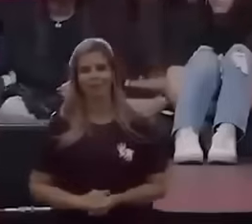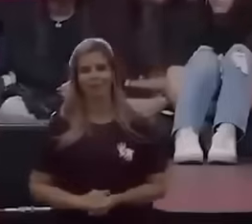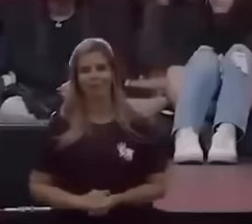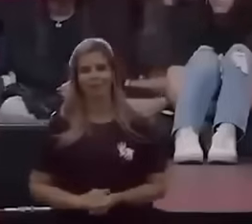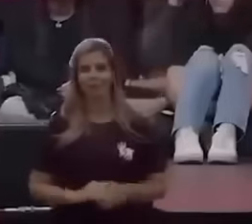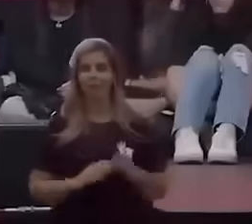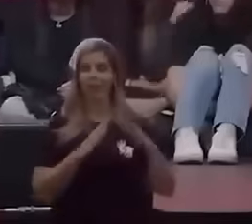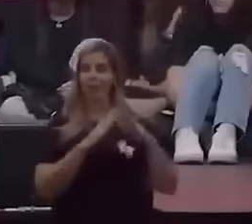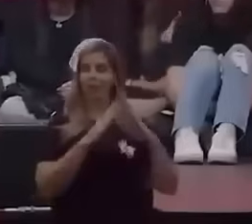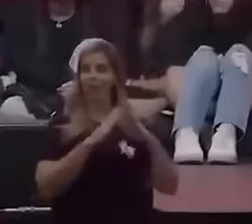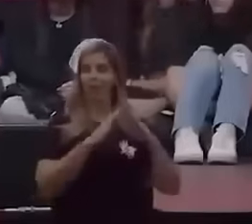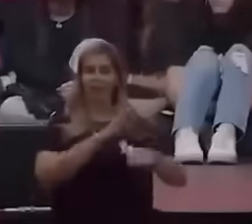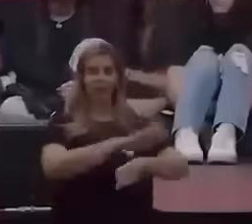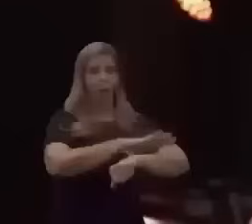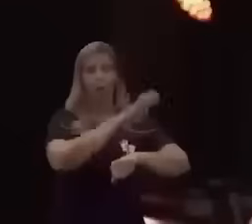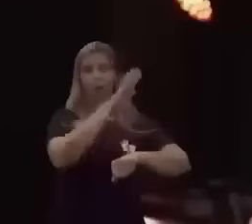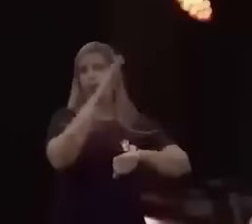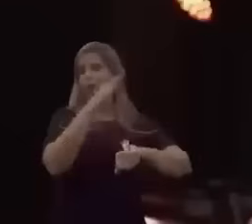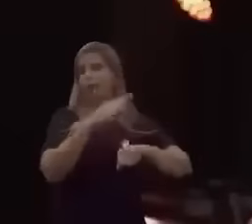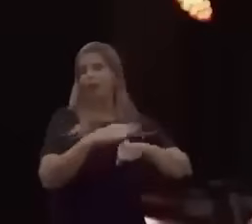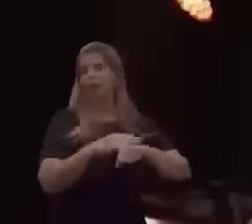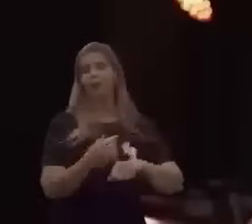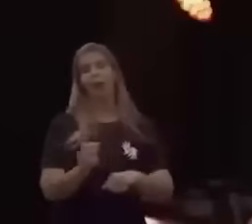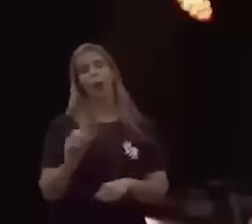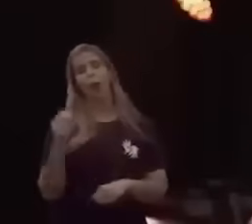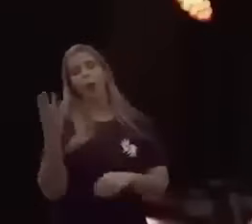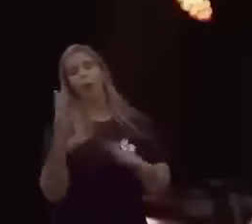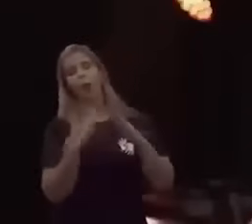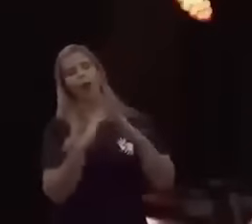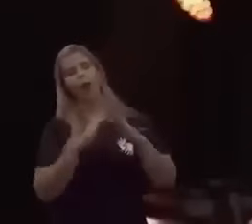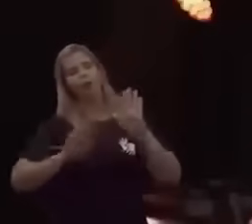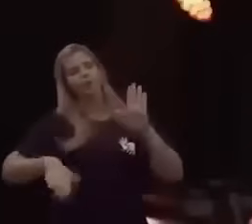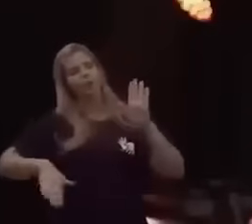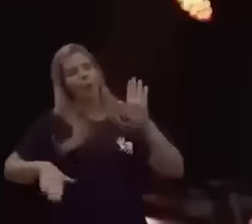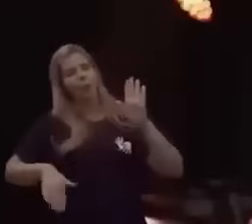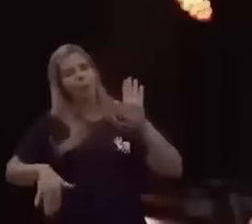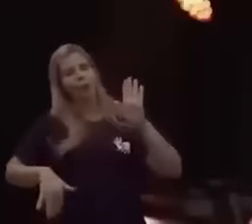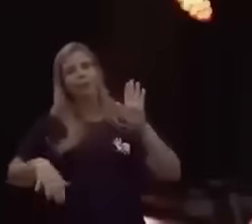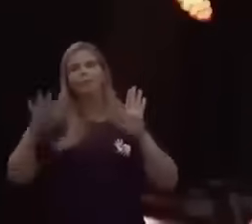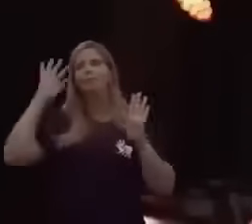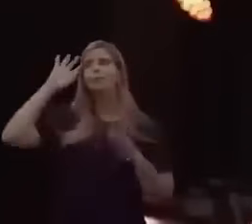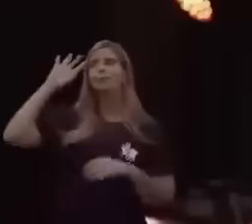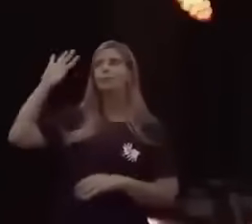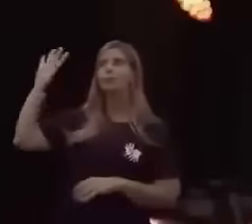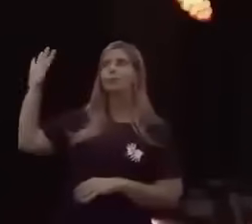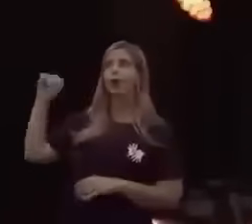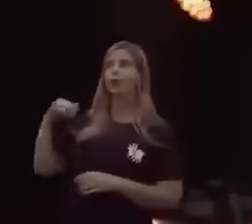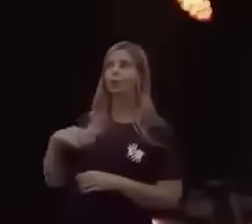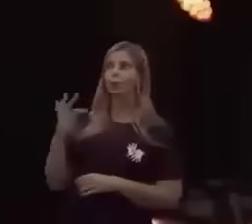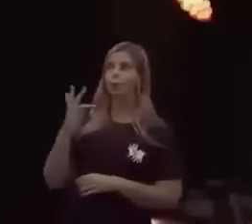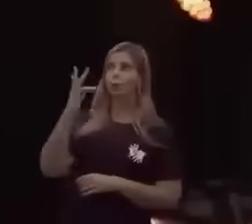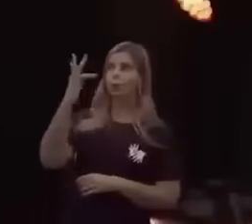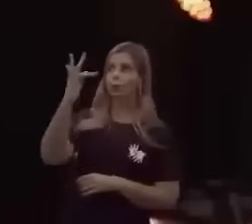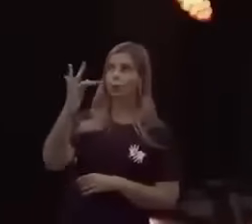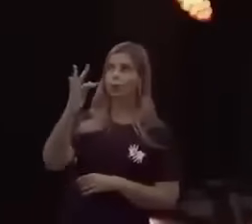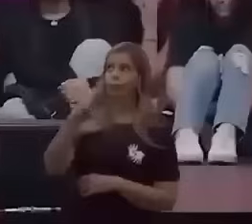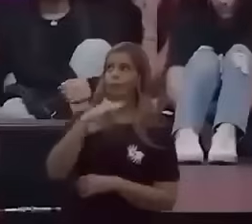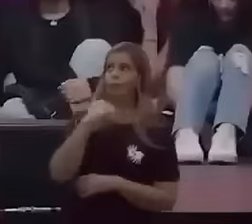Aquela casa de montanha, ou naquela casebre da beira da praia, passava um filme: quando você ficar velho, você vai morrer crucificado.